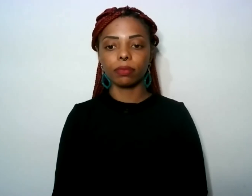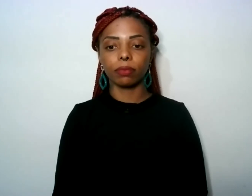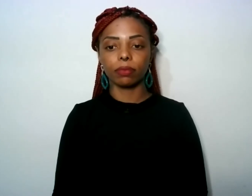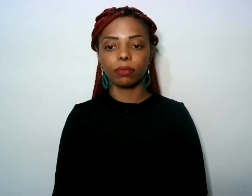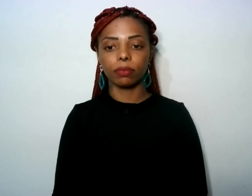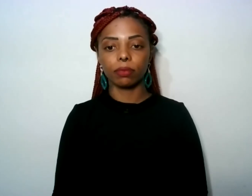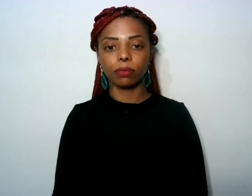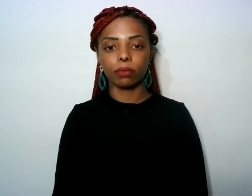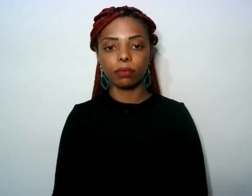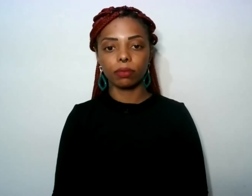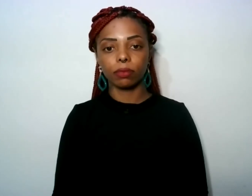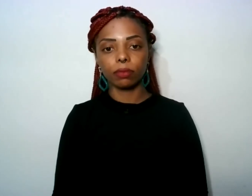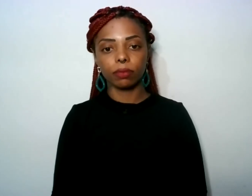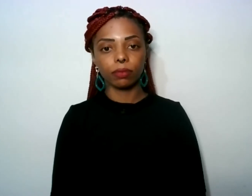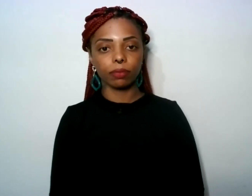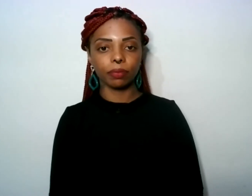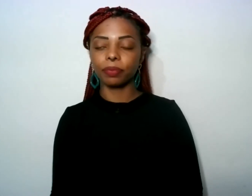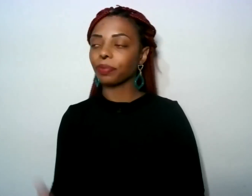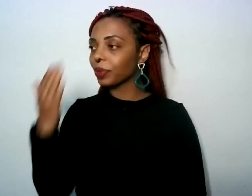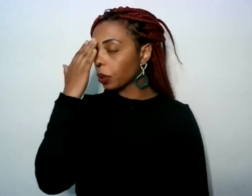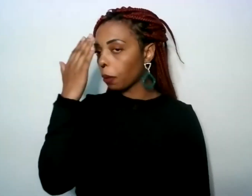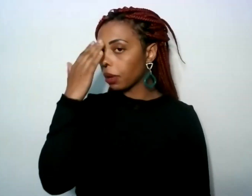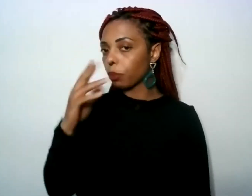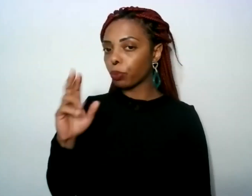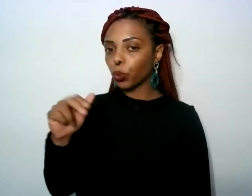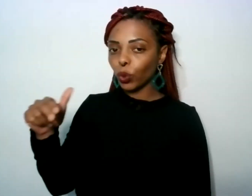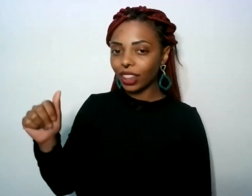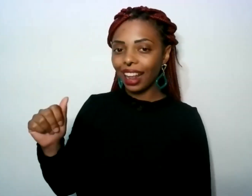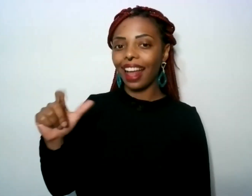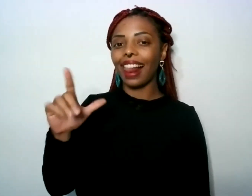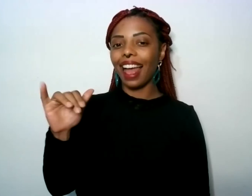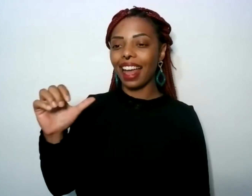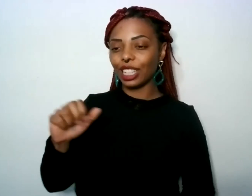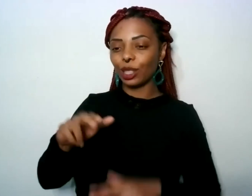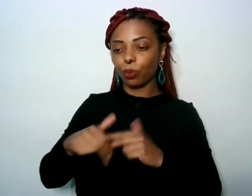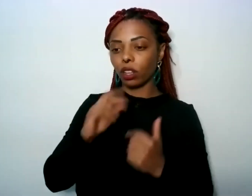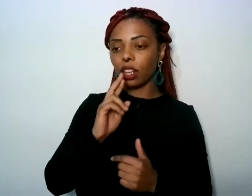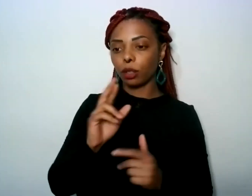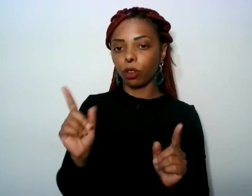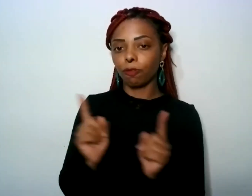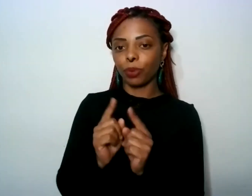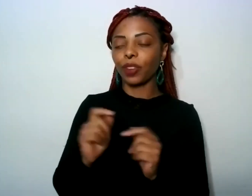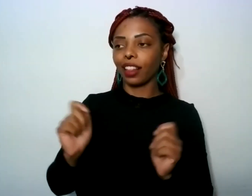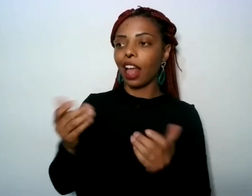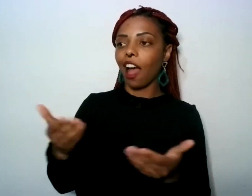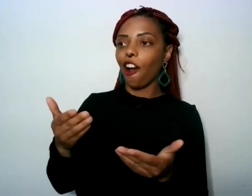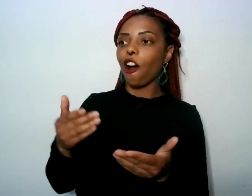muito obrigada Bruna e Laís pelas respostas e bem breves para a gente poder abrir para as perguntas do chat